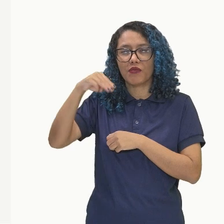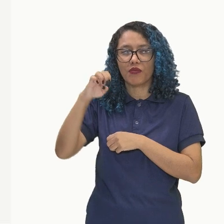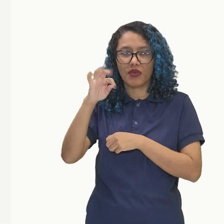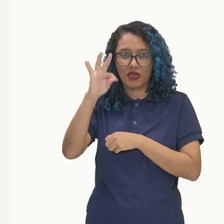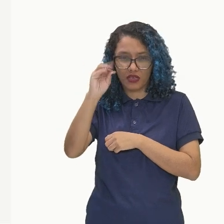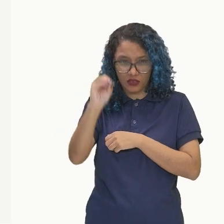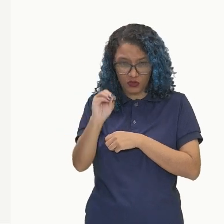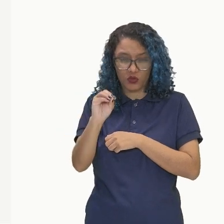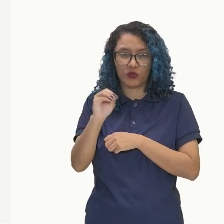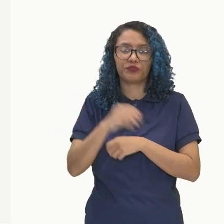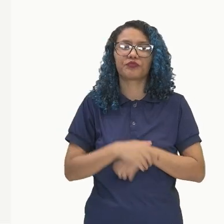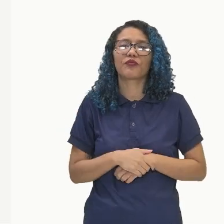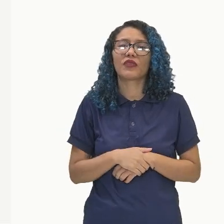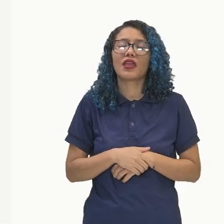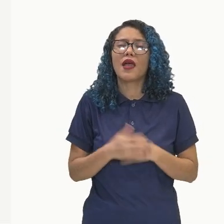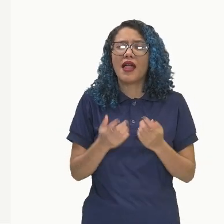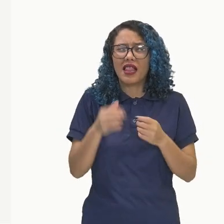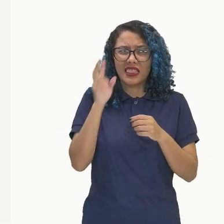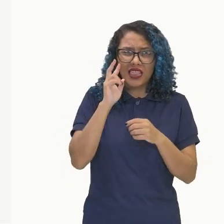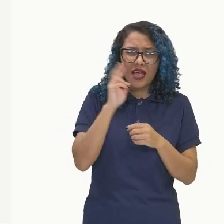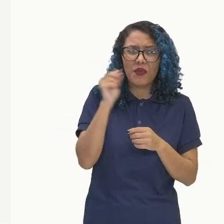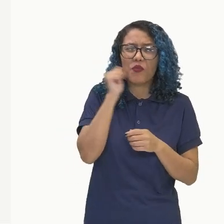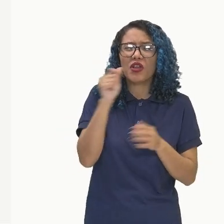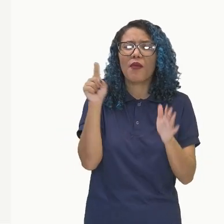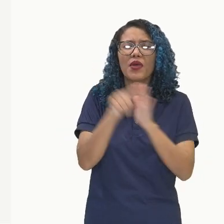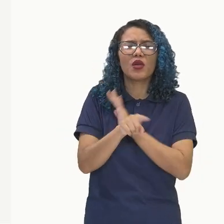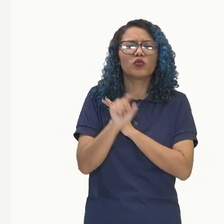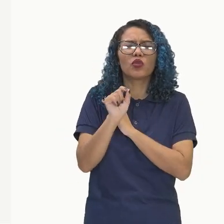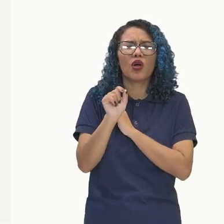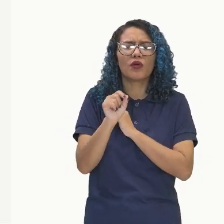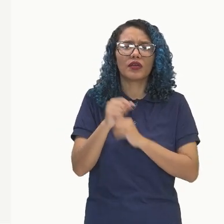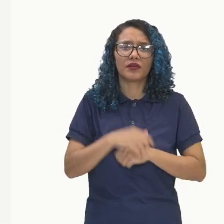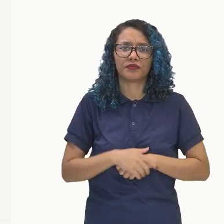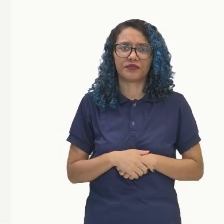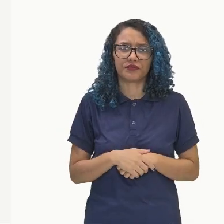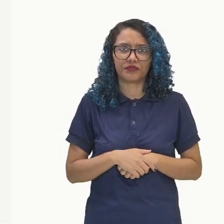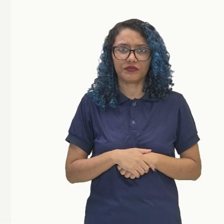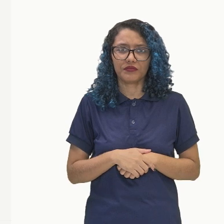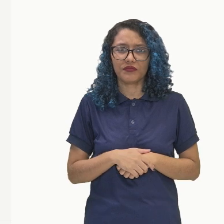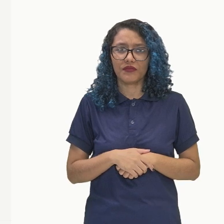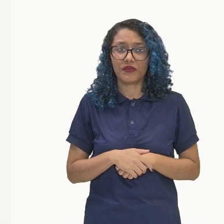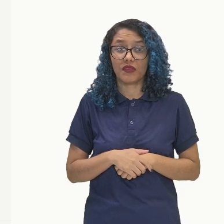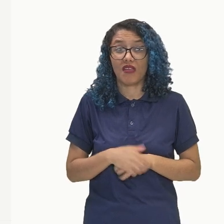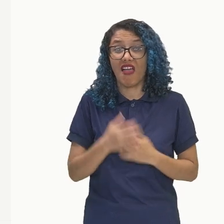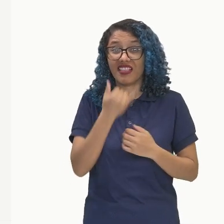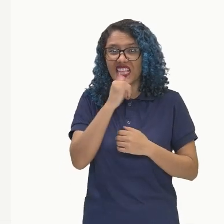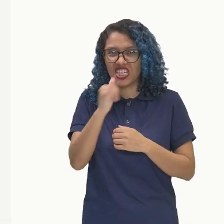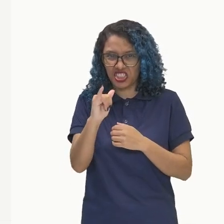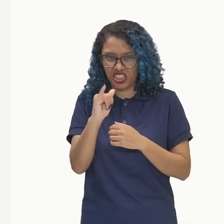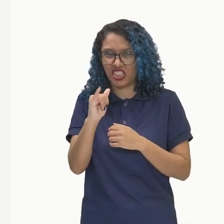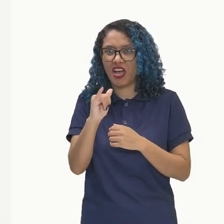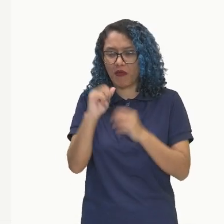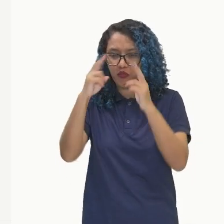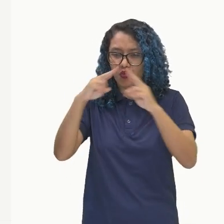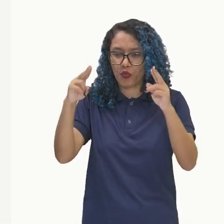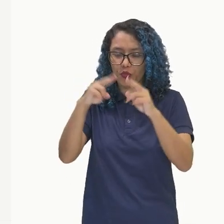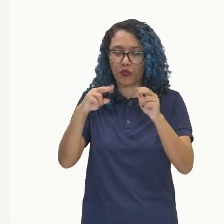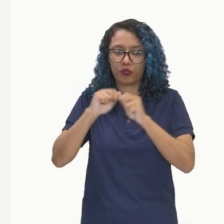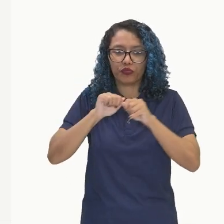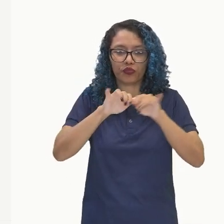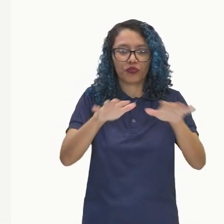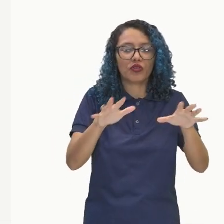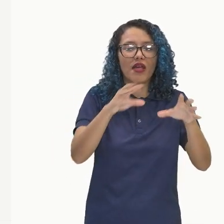o que ela perguntou? O que é a energia elétrica? Como é que a energia elétrica chega às nossas casas? E aí ela colocou